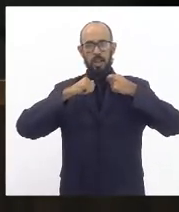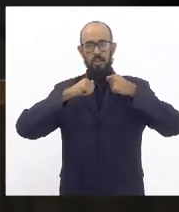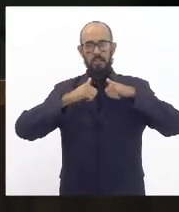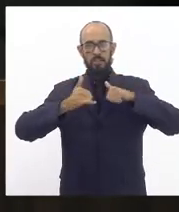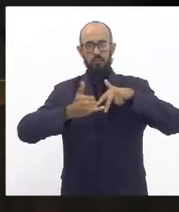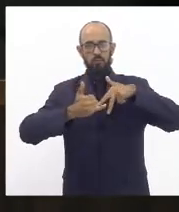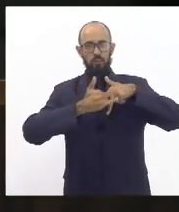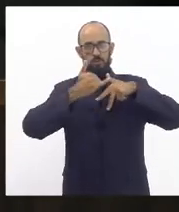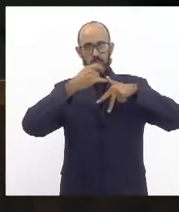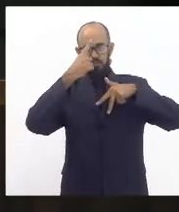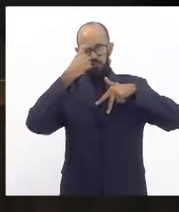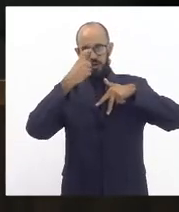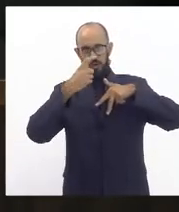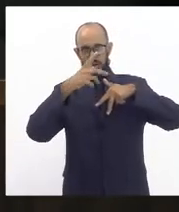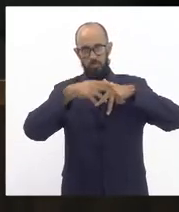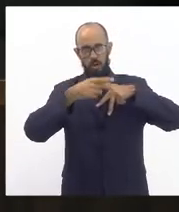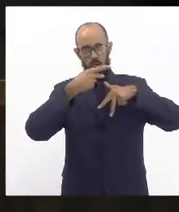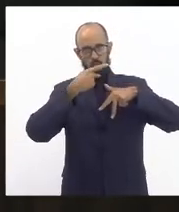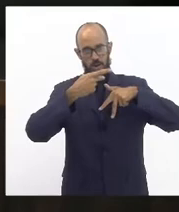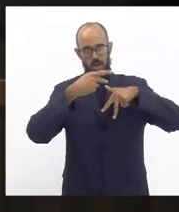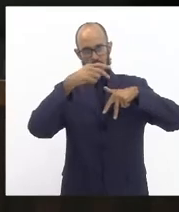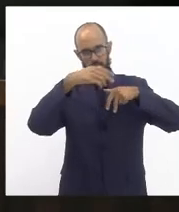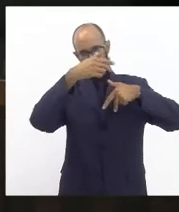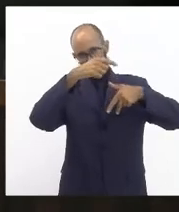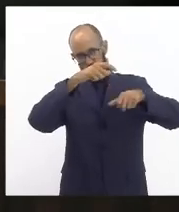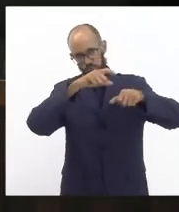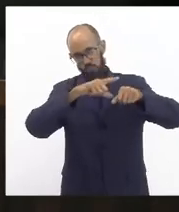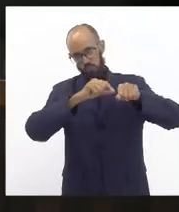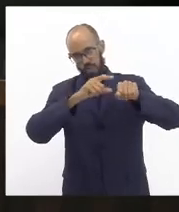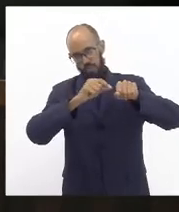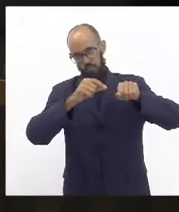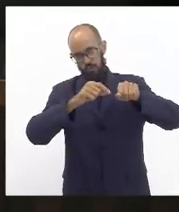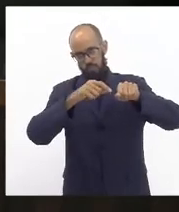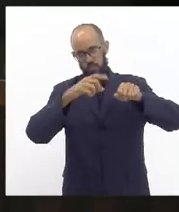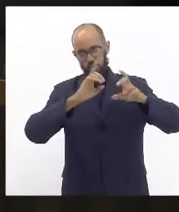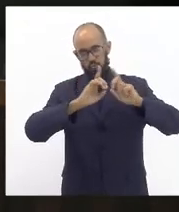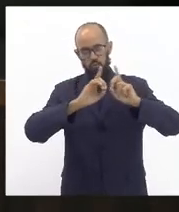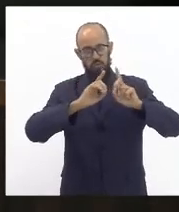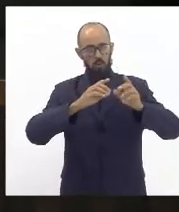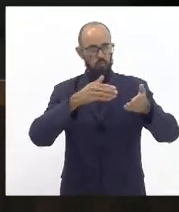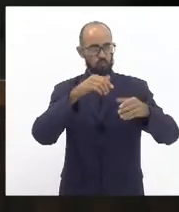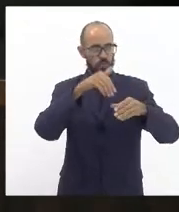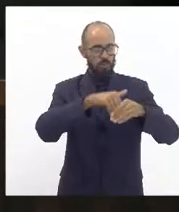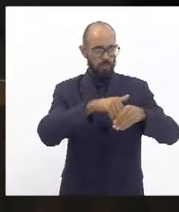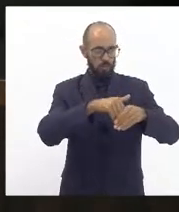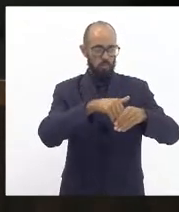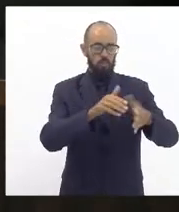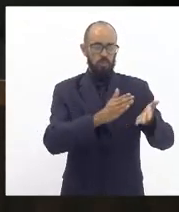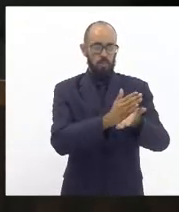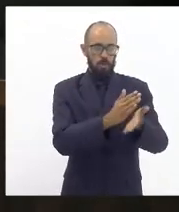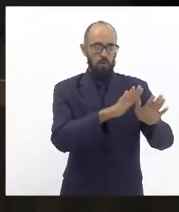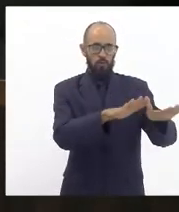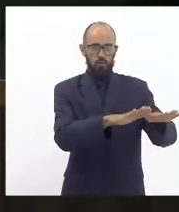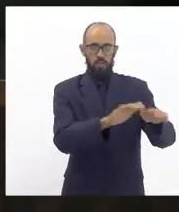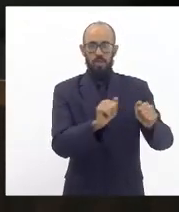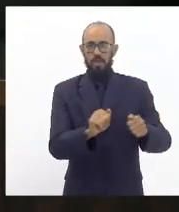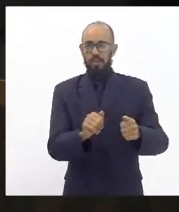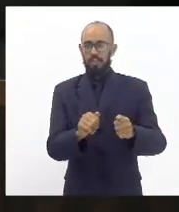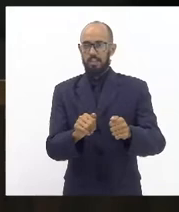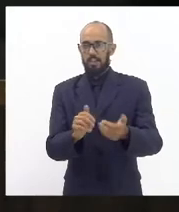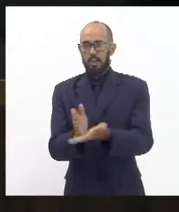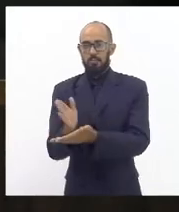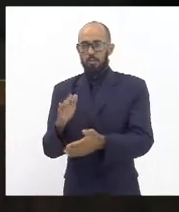violência na forma que menciona em discussão nem aprova venda de que ele discutisse a discussão e votação seus que aprovam permaneçam Como